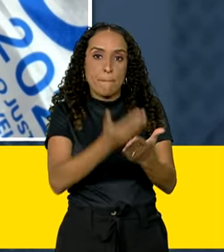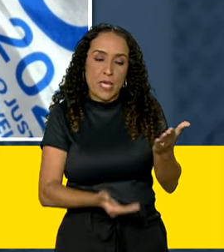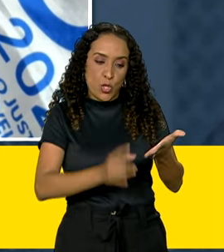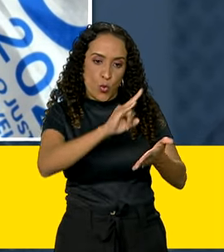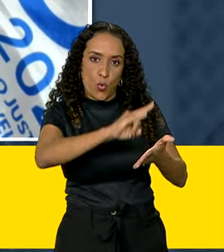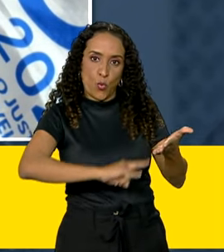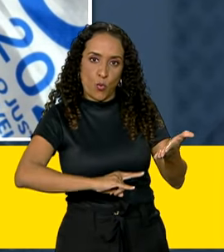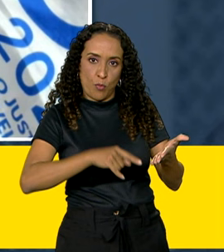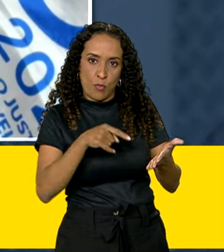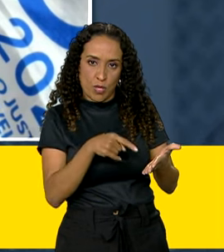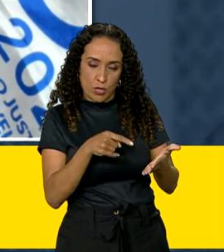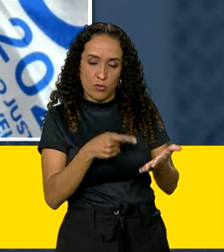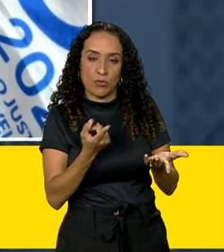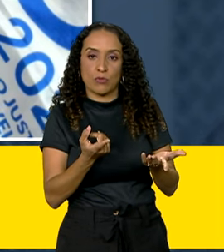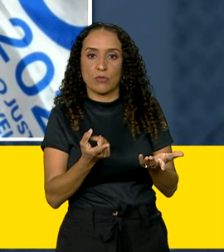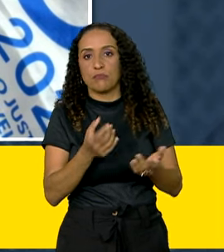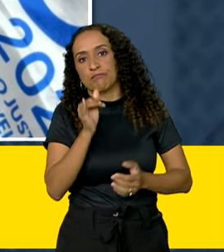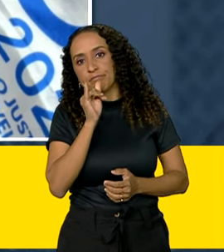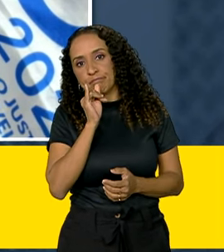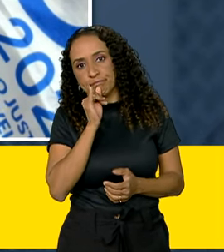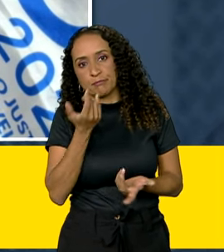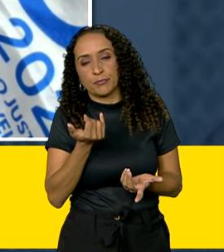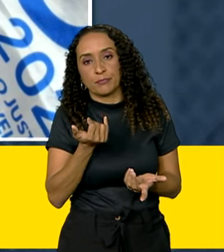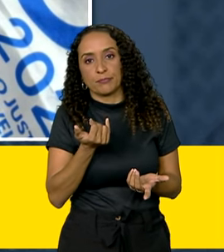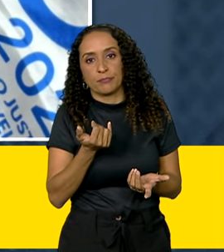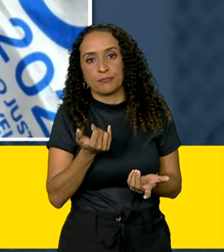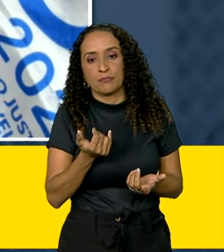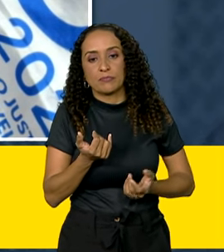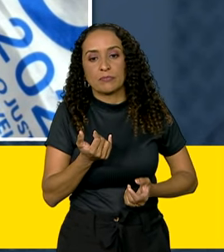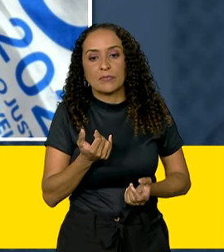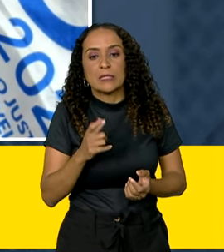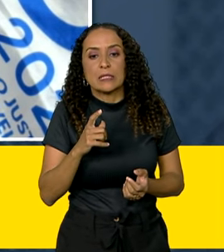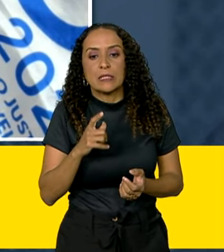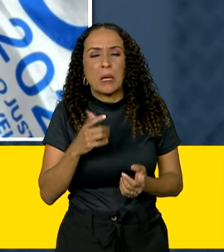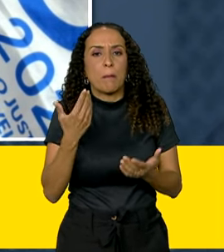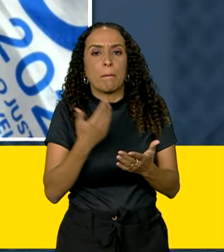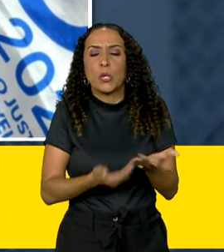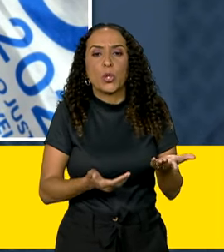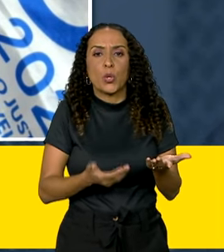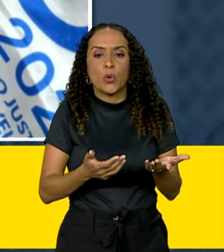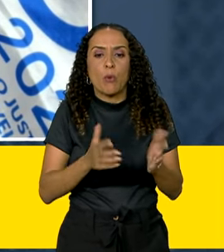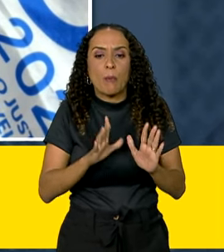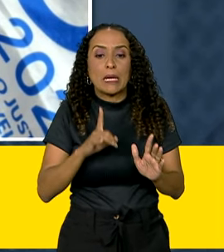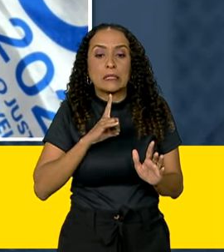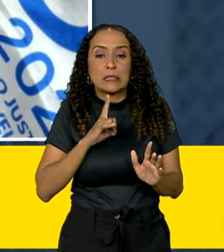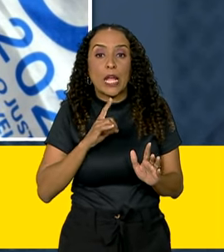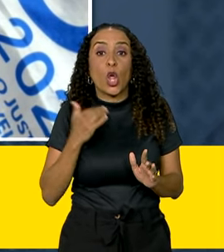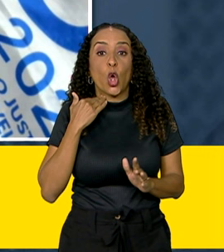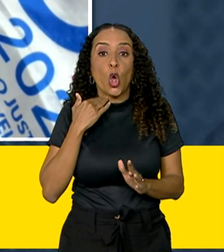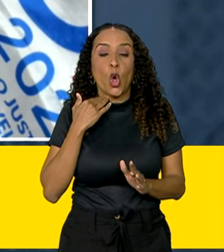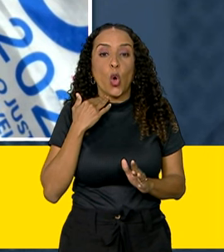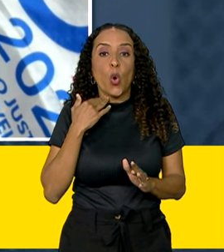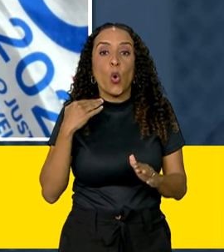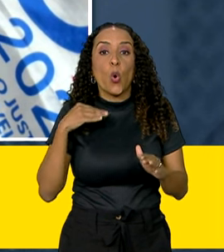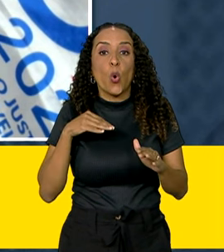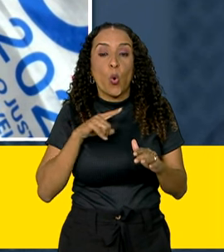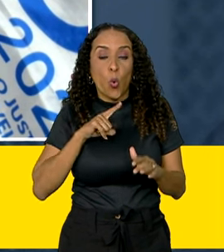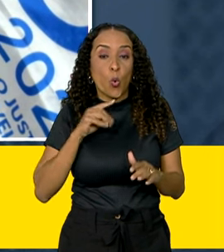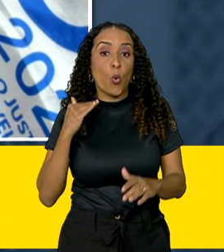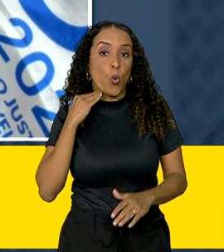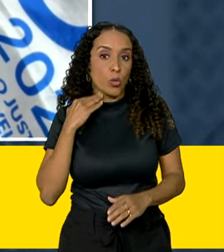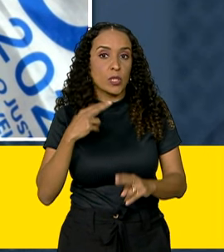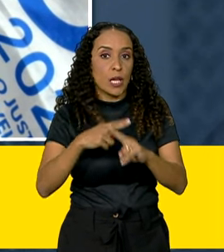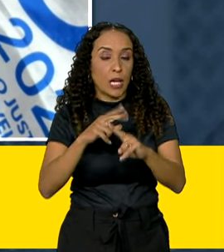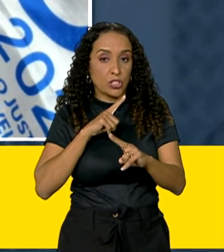o documento, por exemplo, perdeu o documento, mas tem conta na Caixa. Então, quem